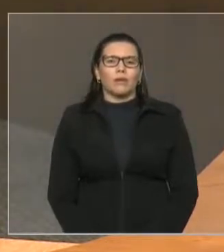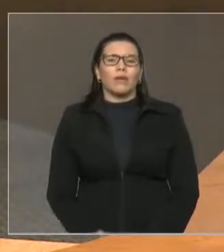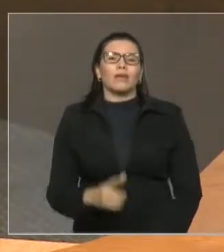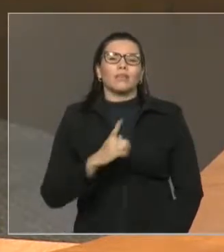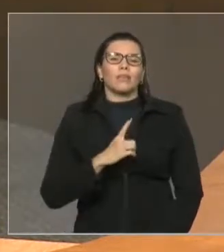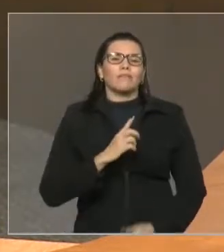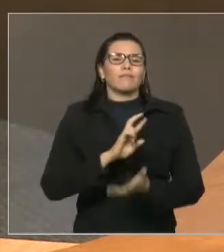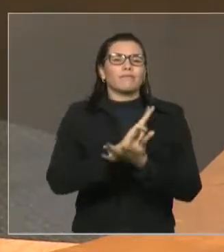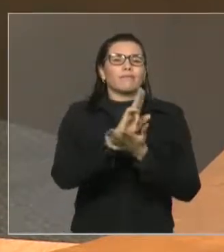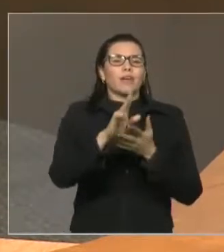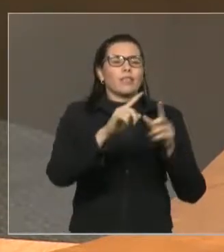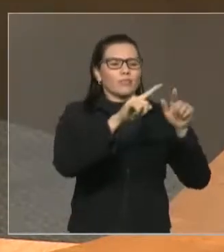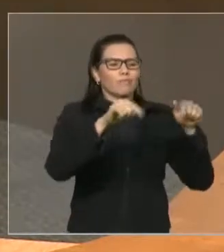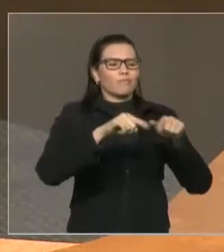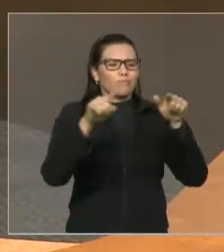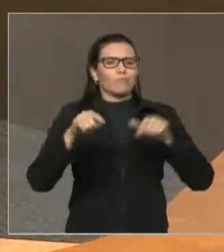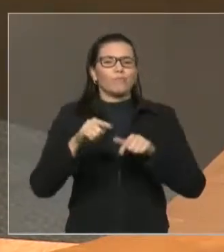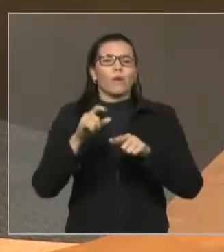contribuir para o Estado,